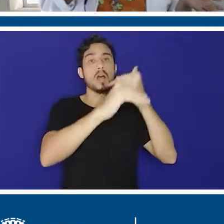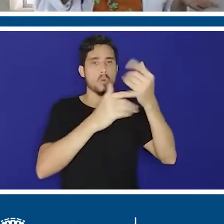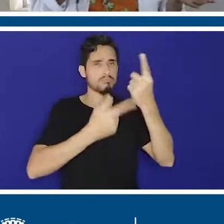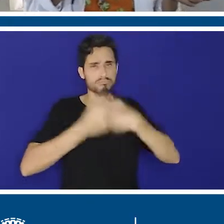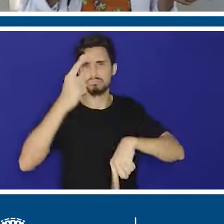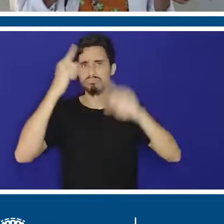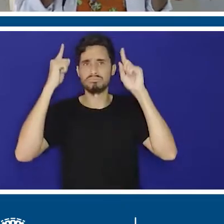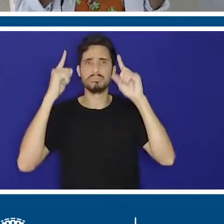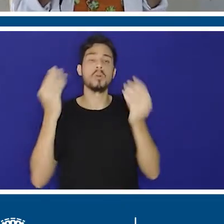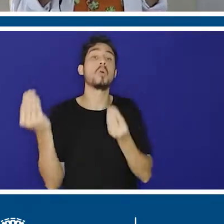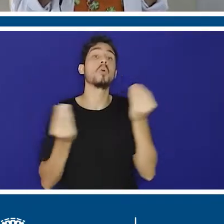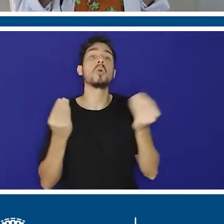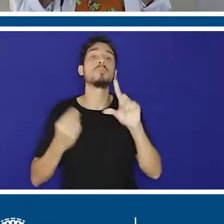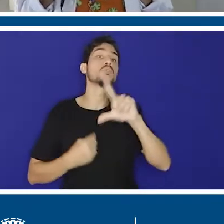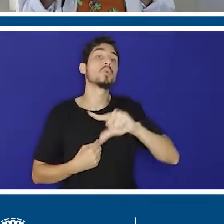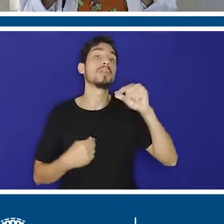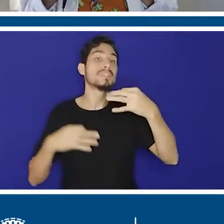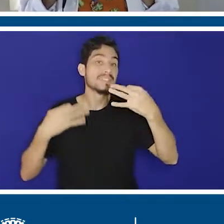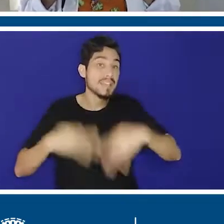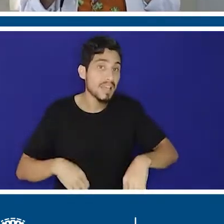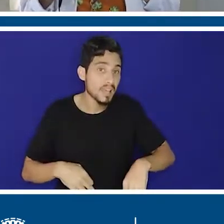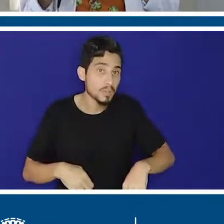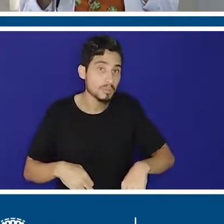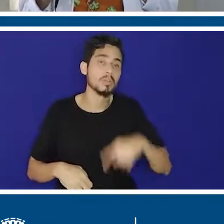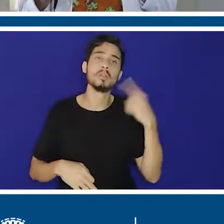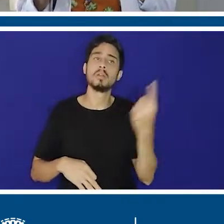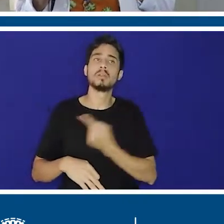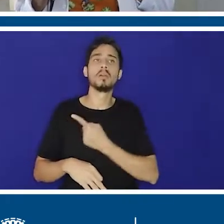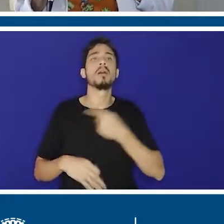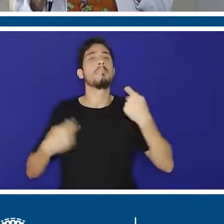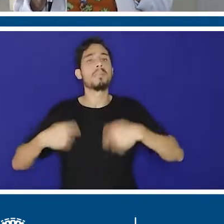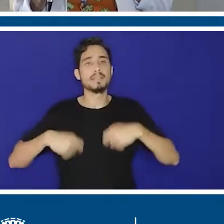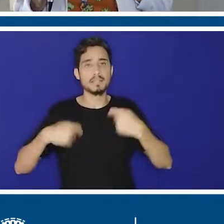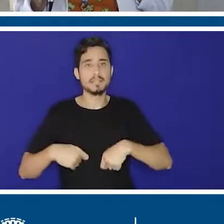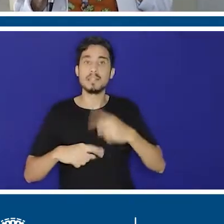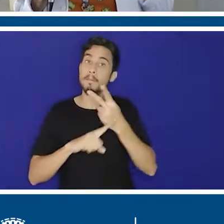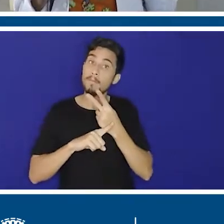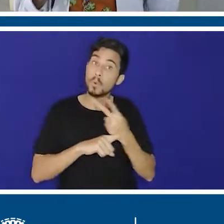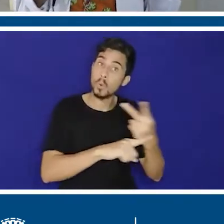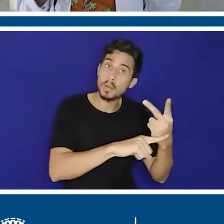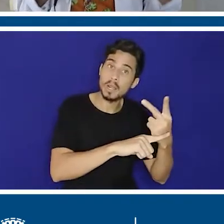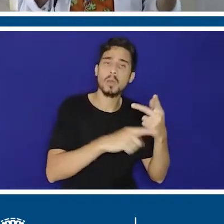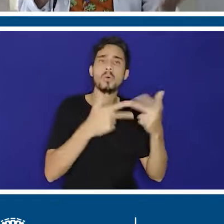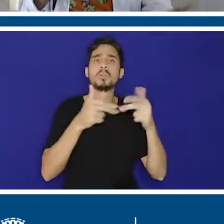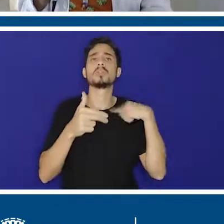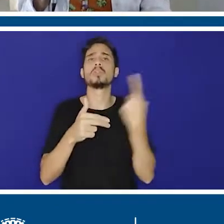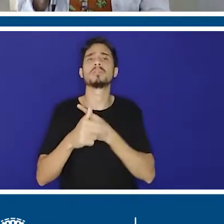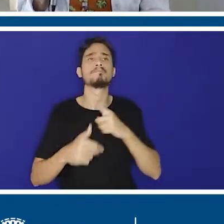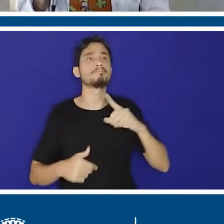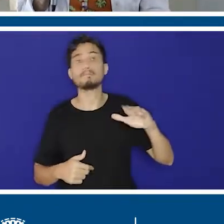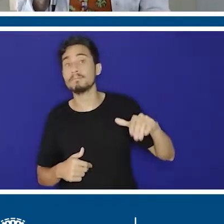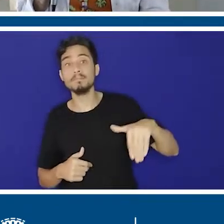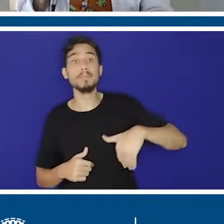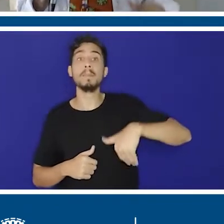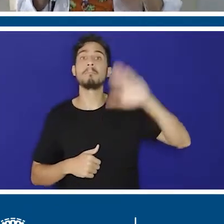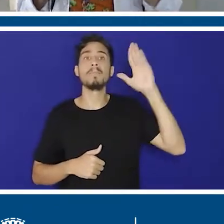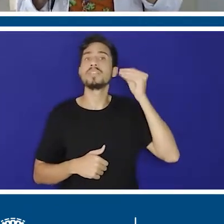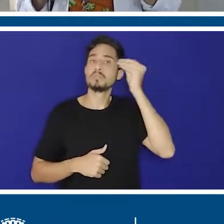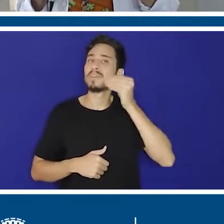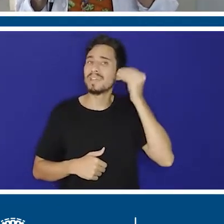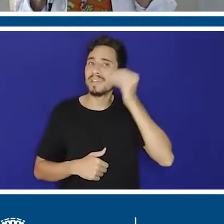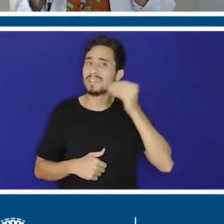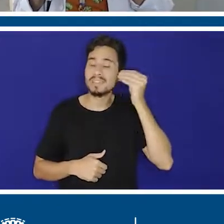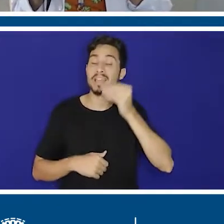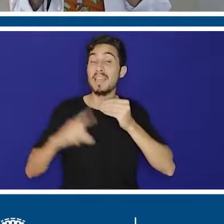essa escolha? A gente sempre vai por aquilo que a gente tem mais experiência e tem menos efeito colateral